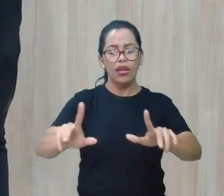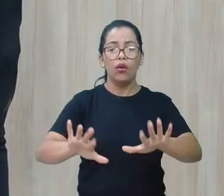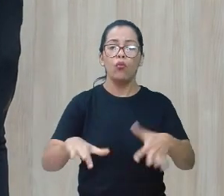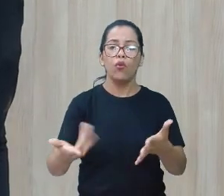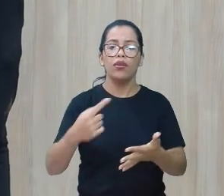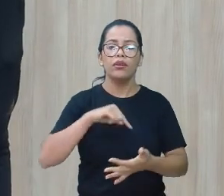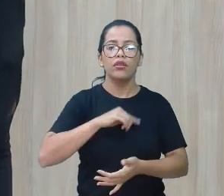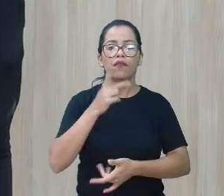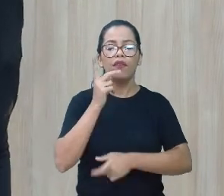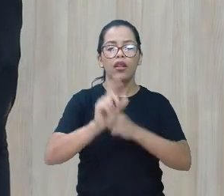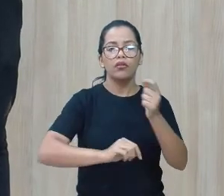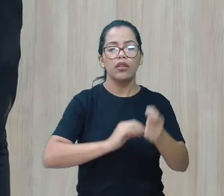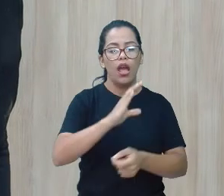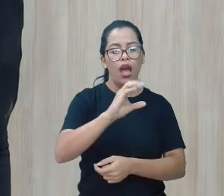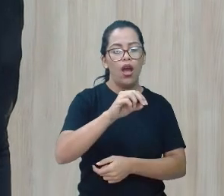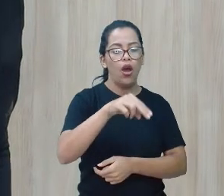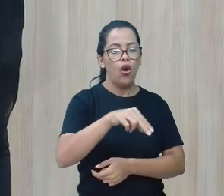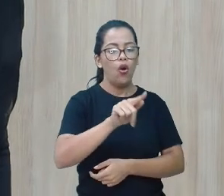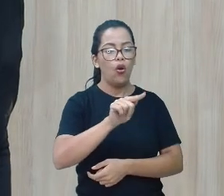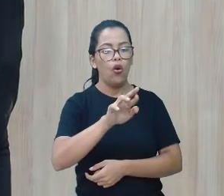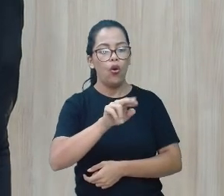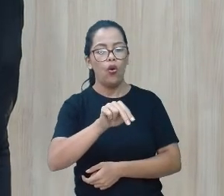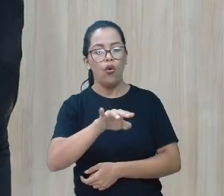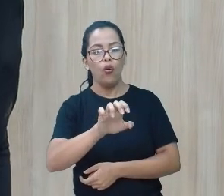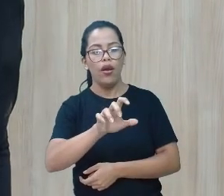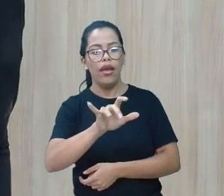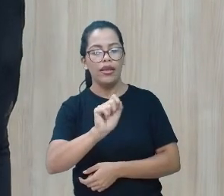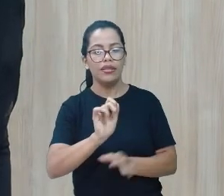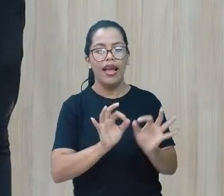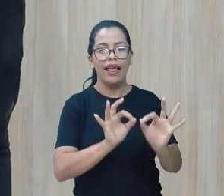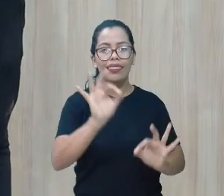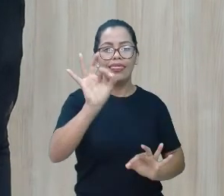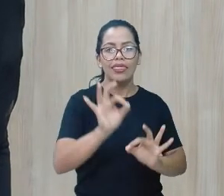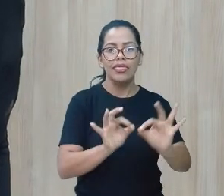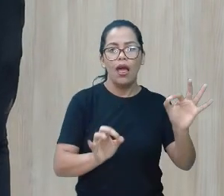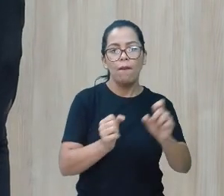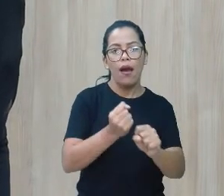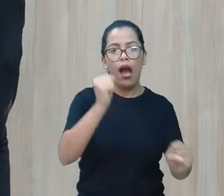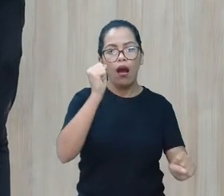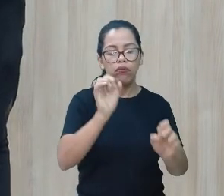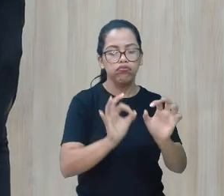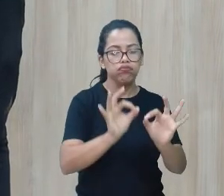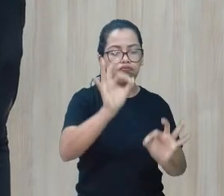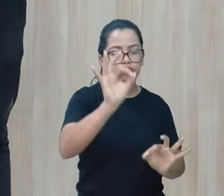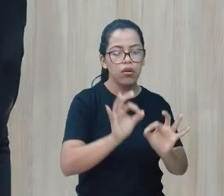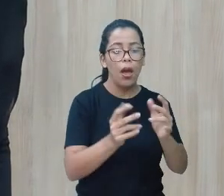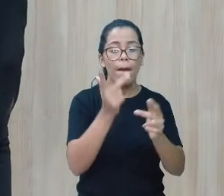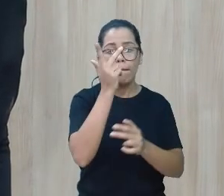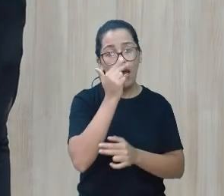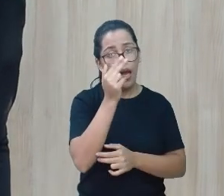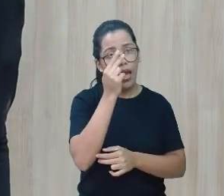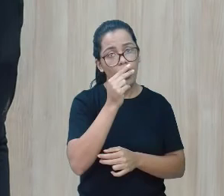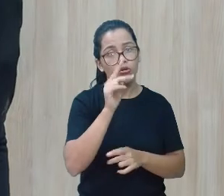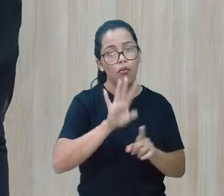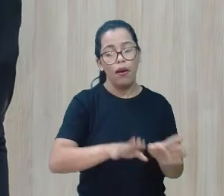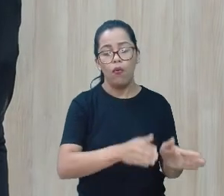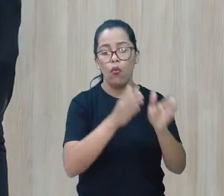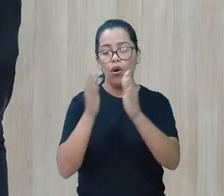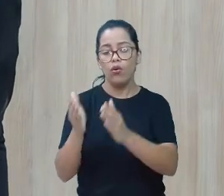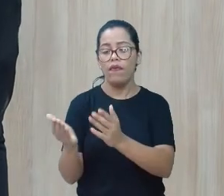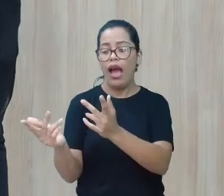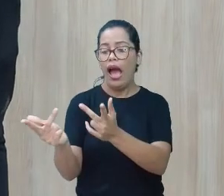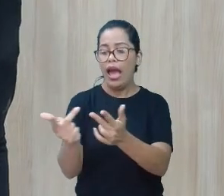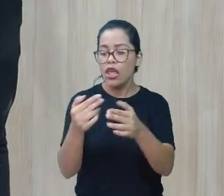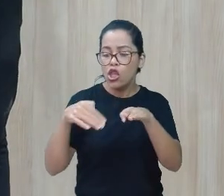de congruência, se fala de tamanho, de medida, certo? Então, é a mesma medida. E quando se fala